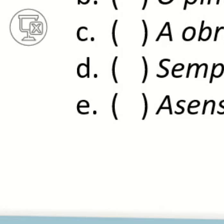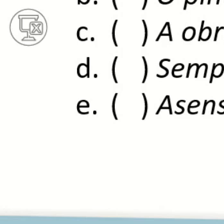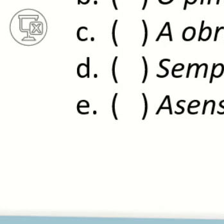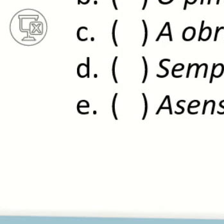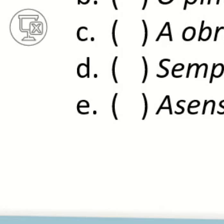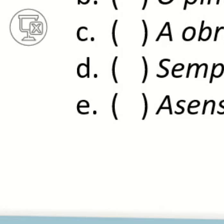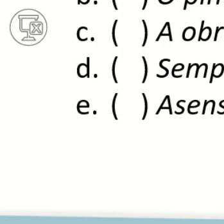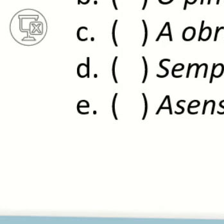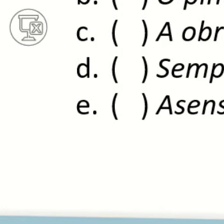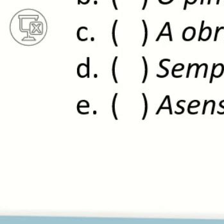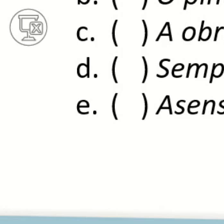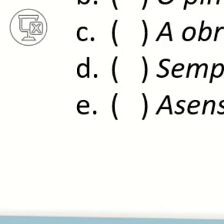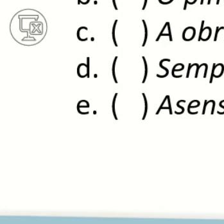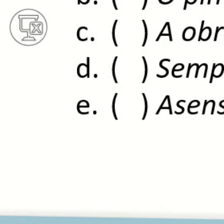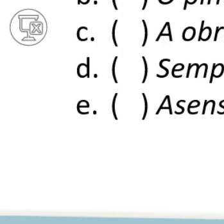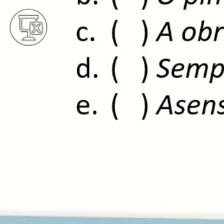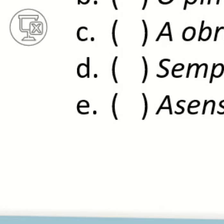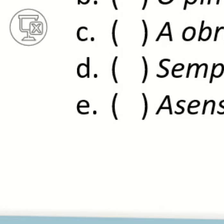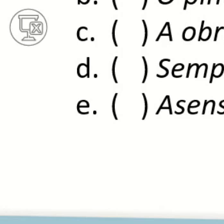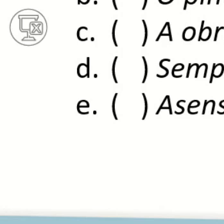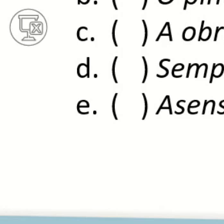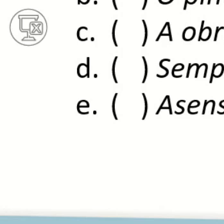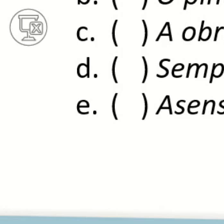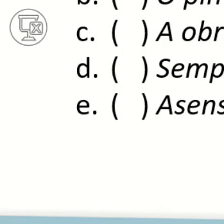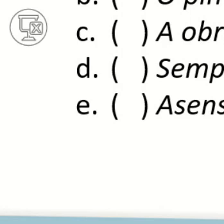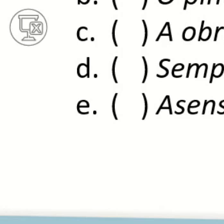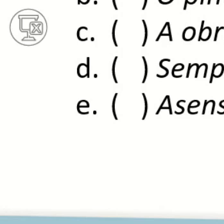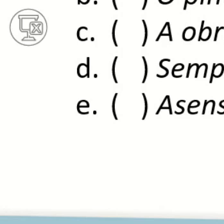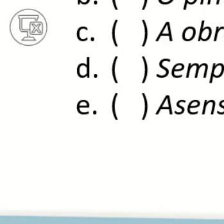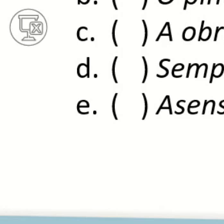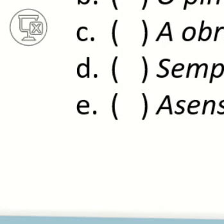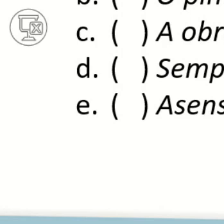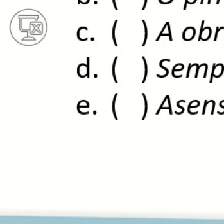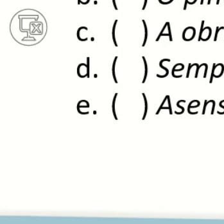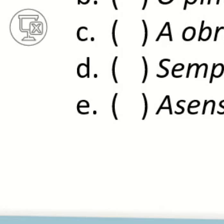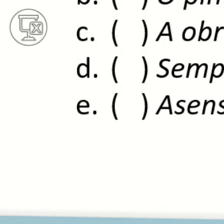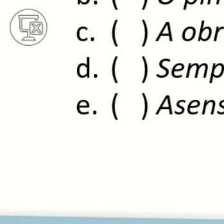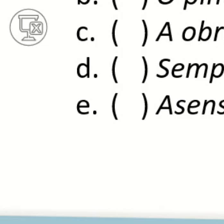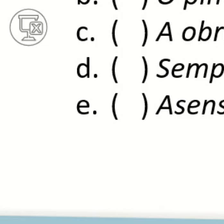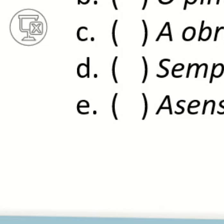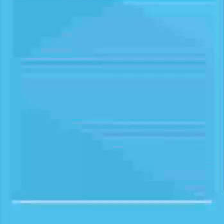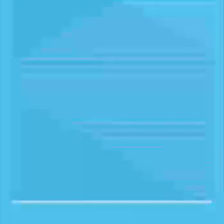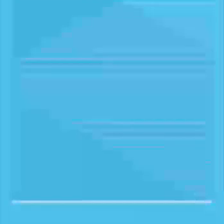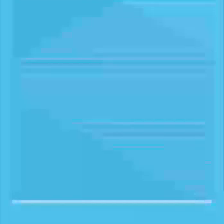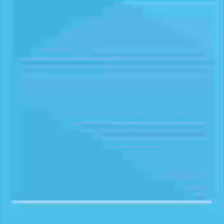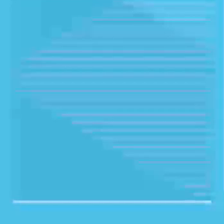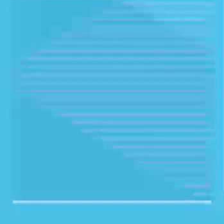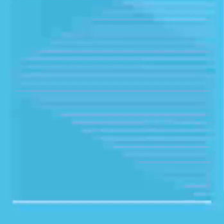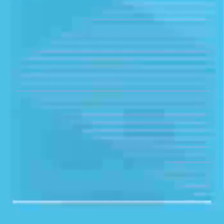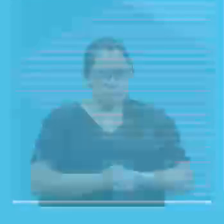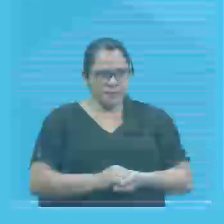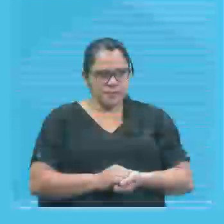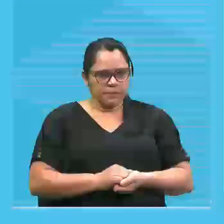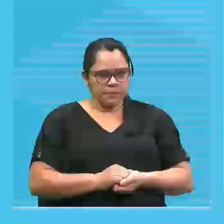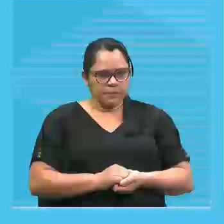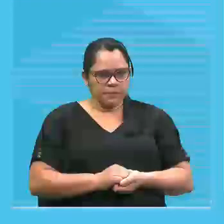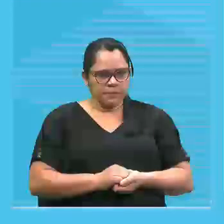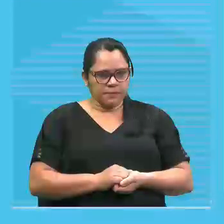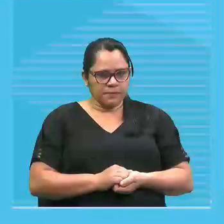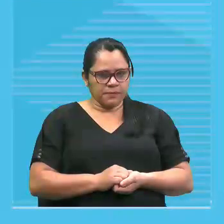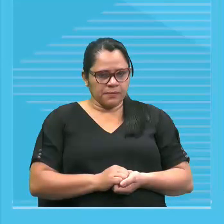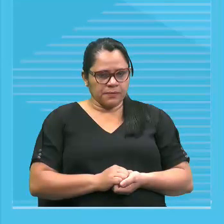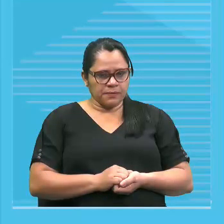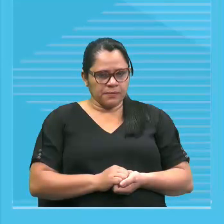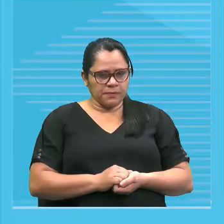ok ok ok Jackson pode voltar para como era antes né como eu tava